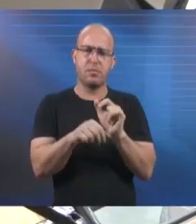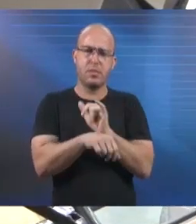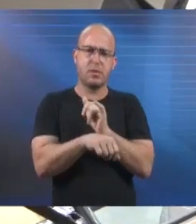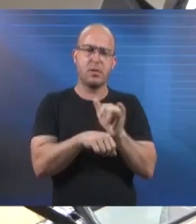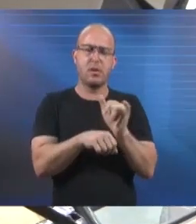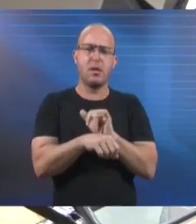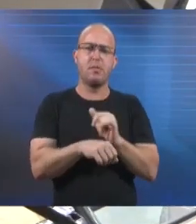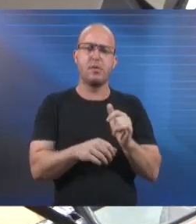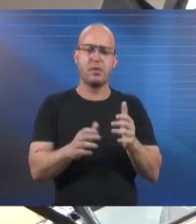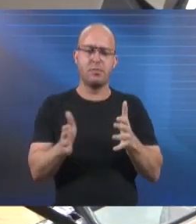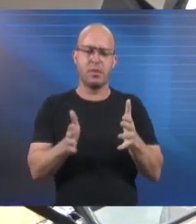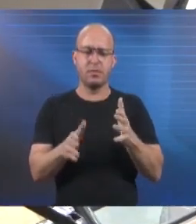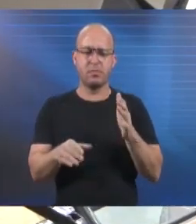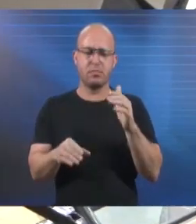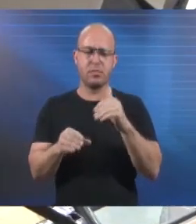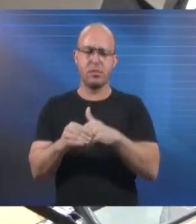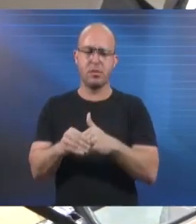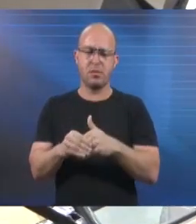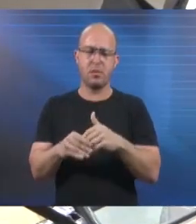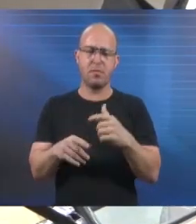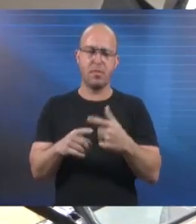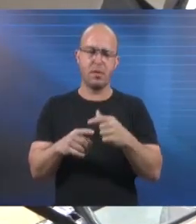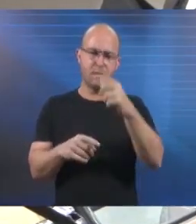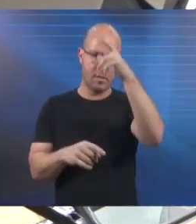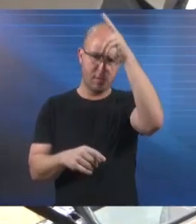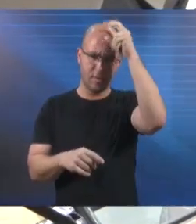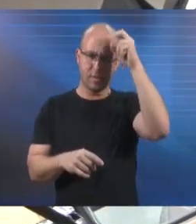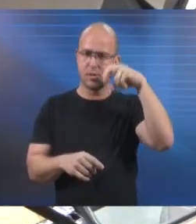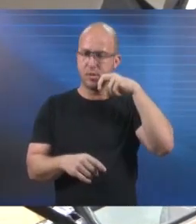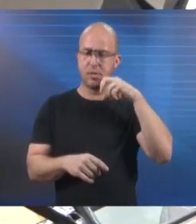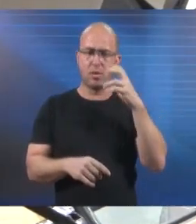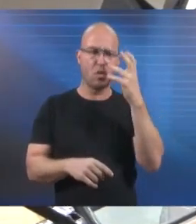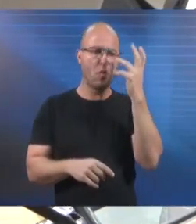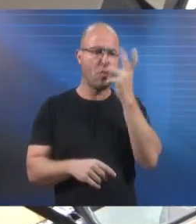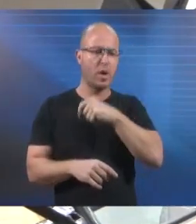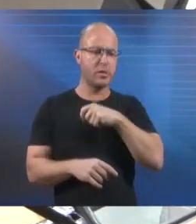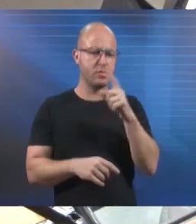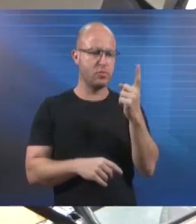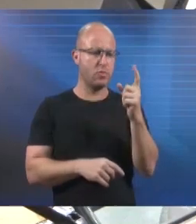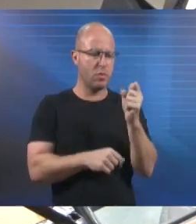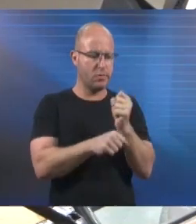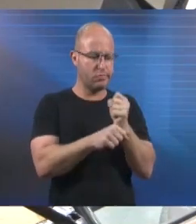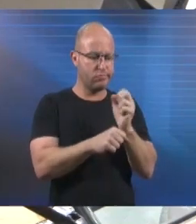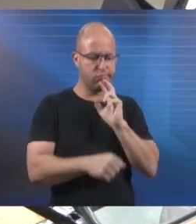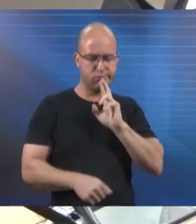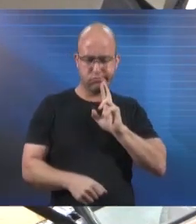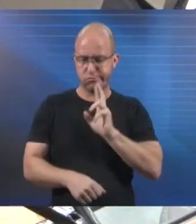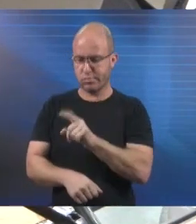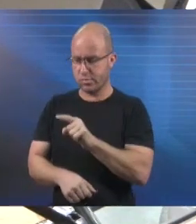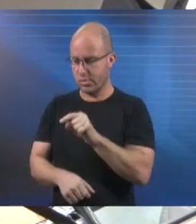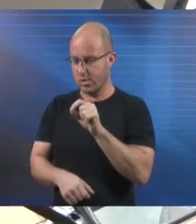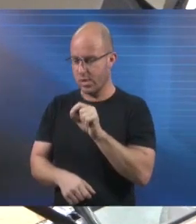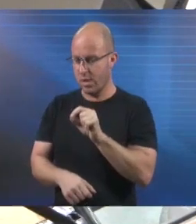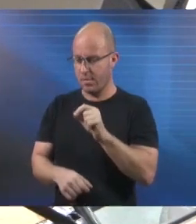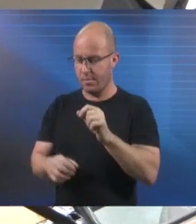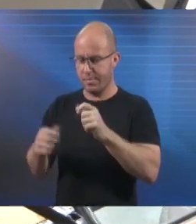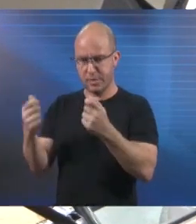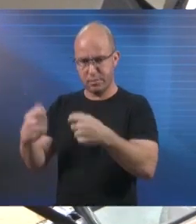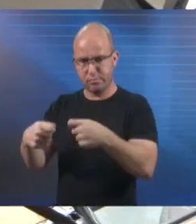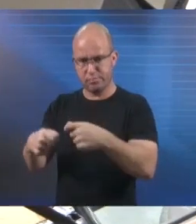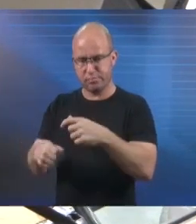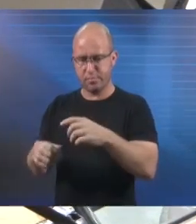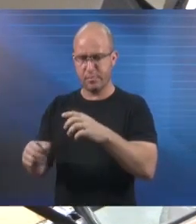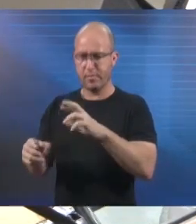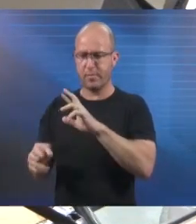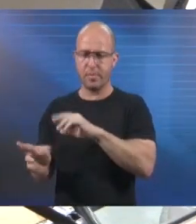perío eleitoral porque a prefeitura do Natal teve quase um ano para responder ao que precisava ser respondido